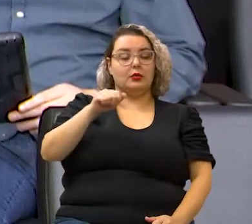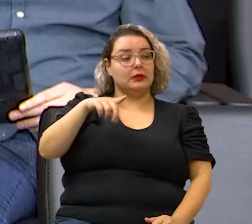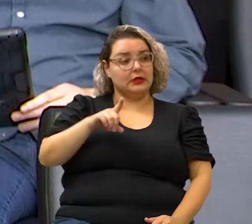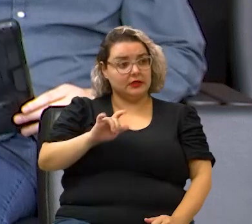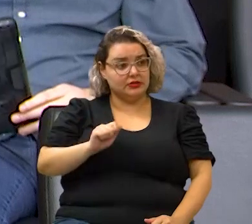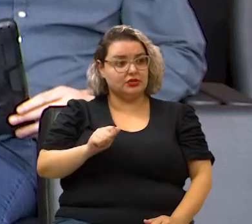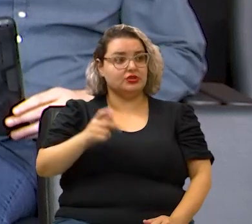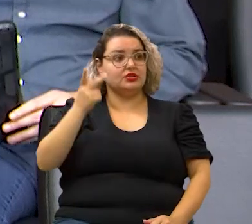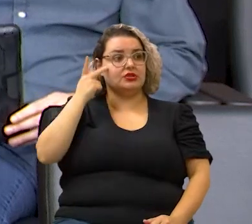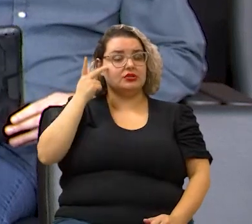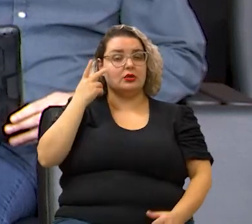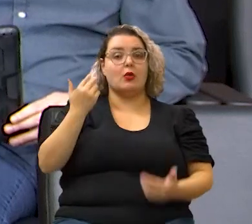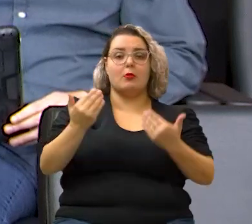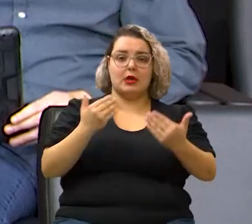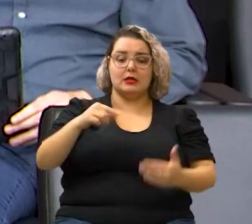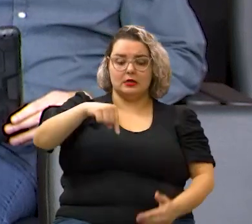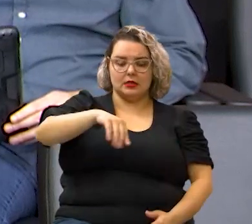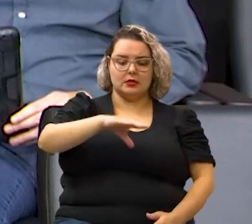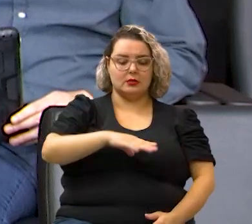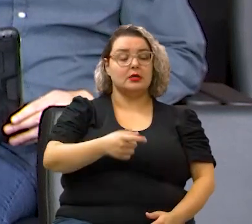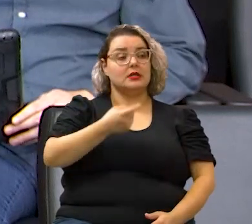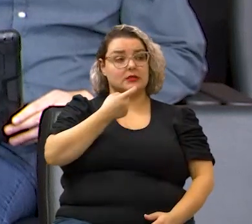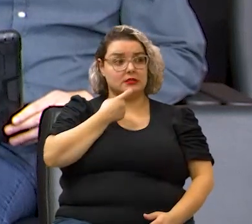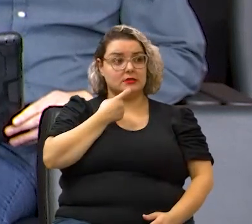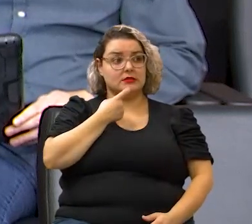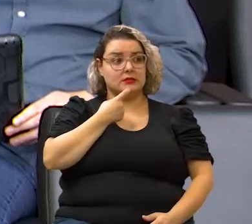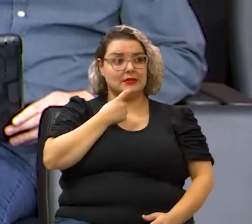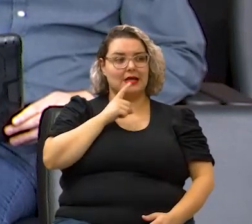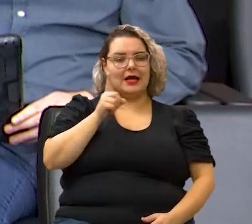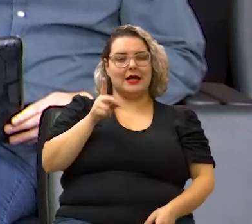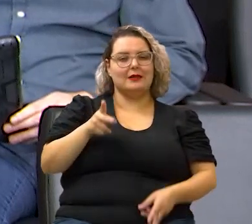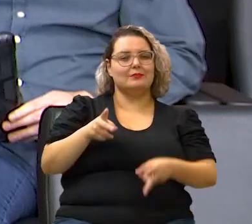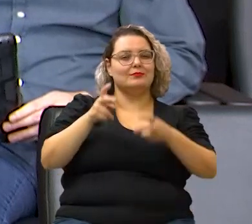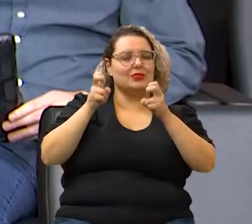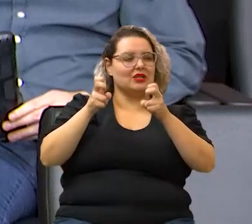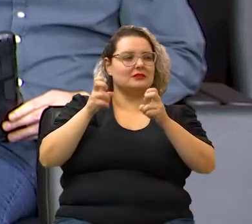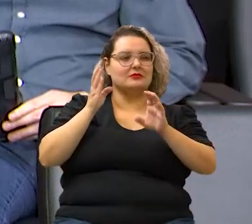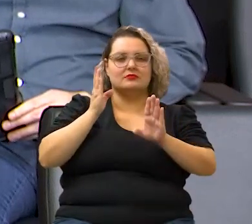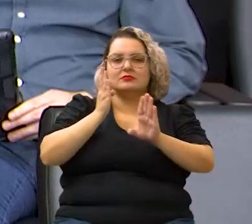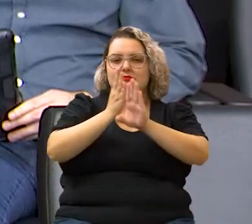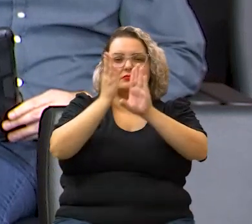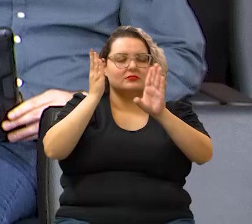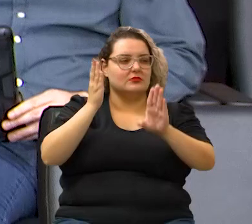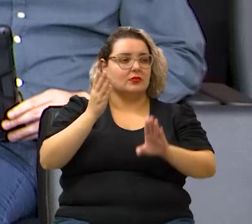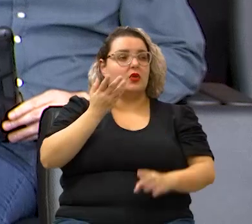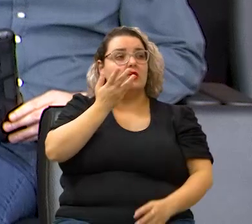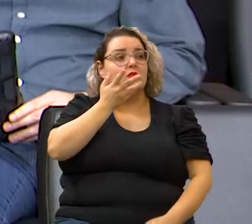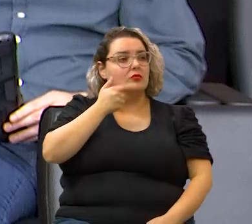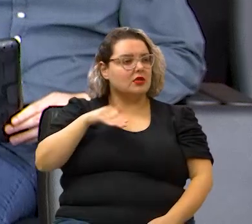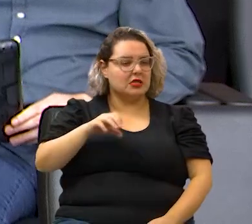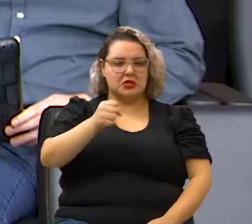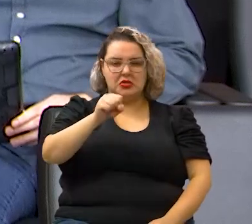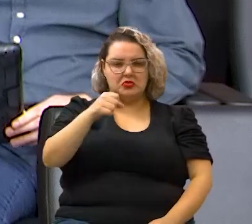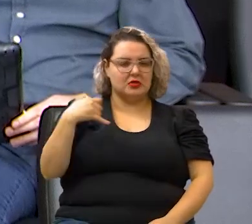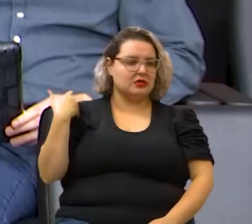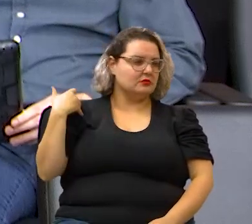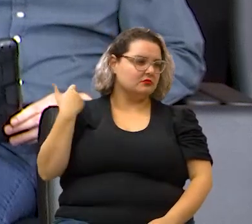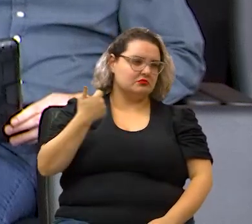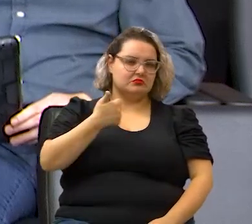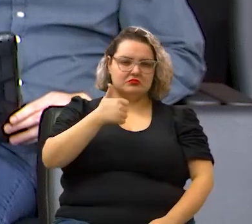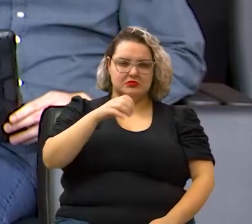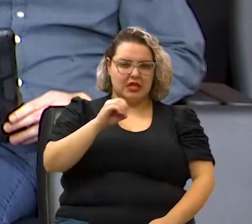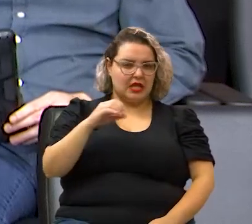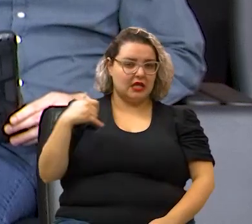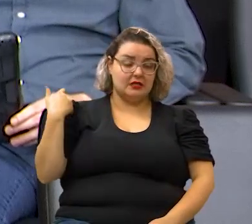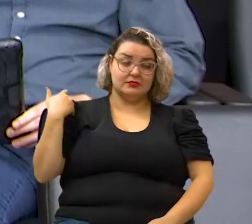São Paulo e a Cracolândia de Campinas, né, ali eu já detectei já de cara uma criança de 8, 10